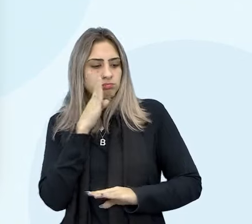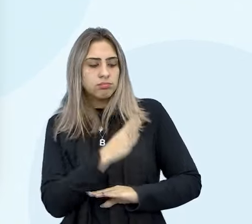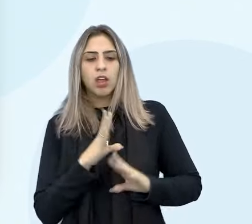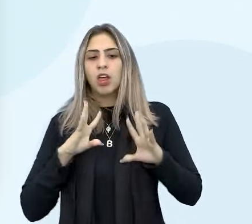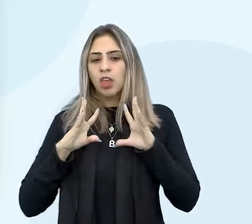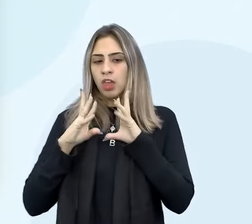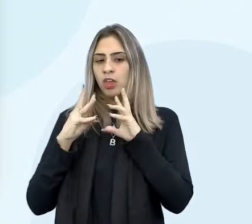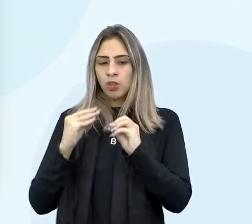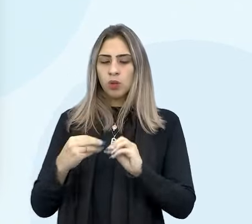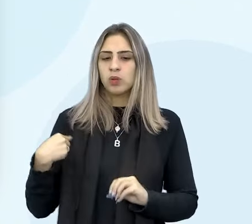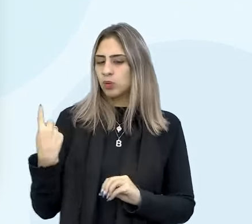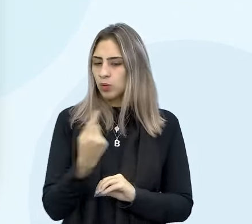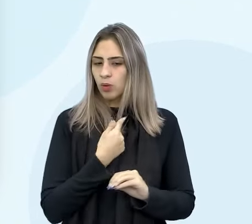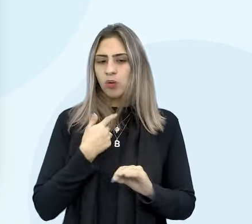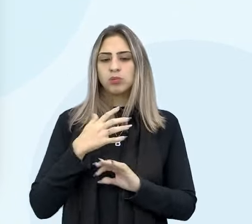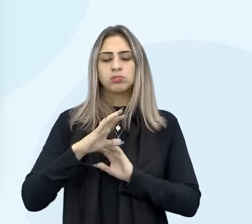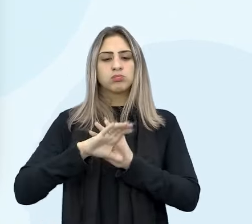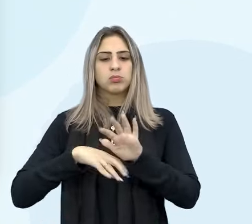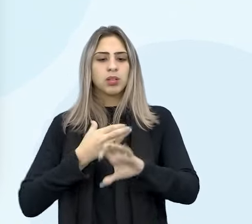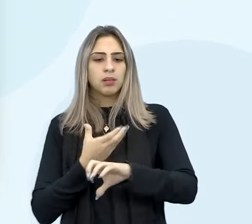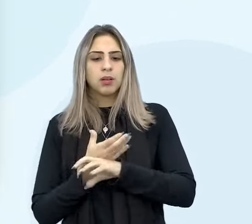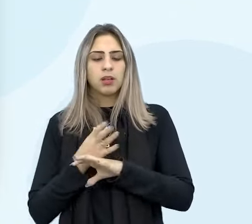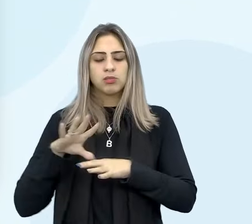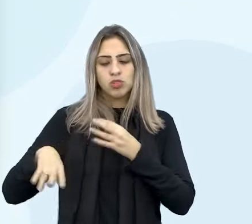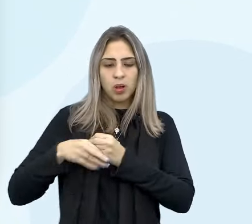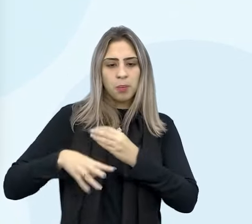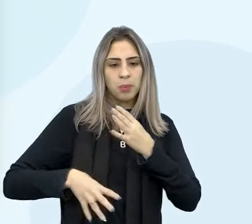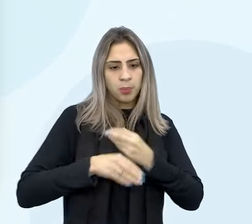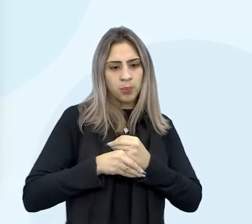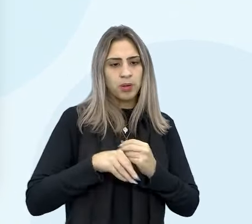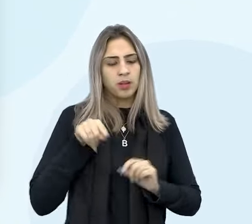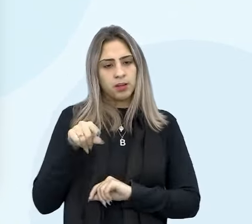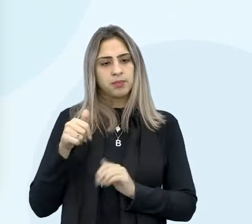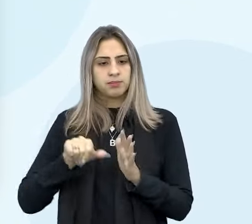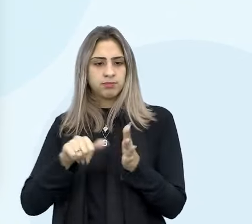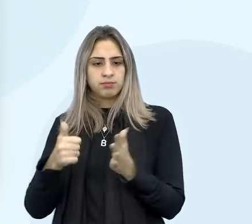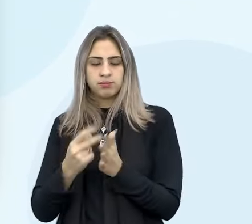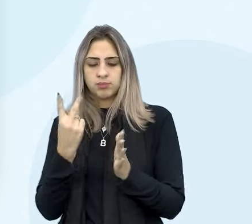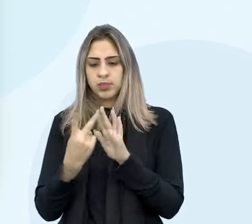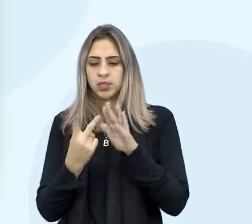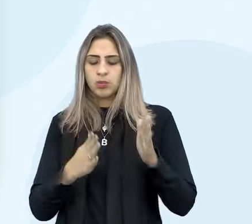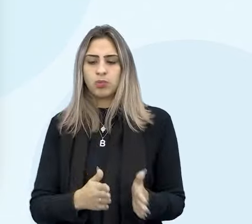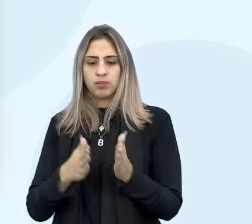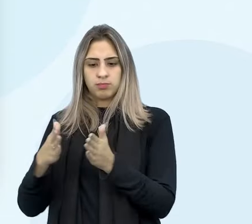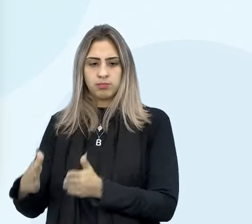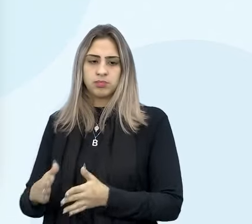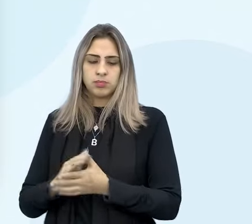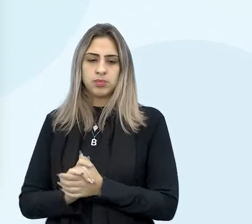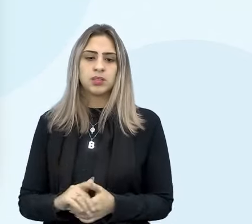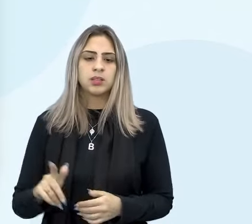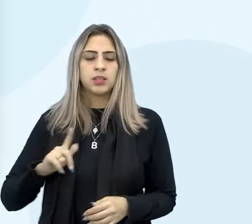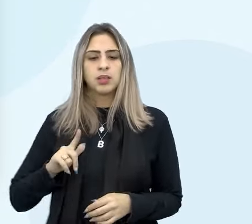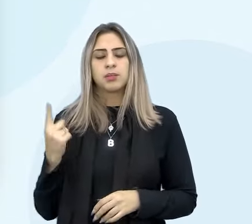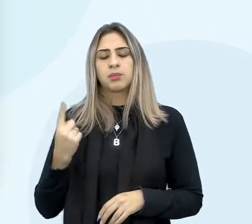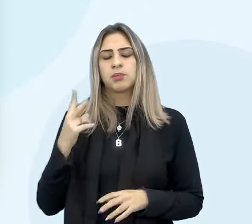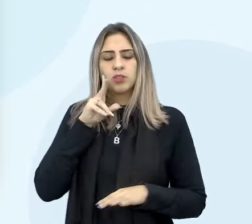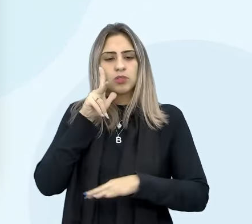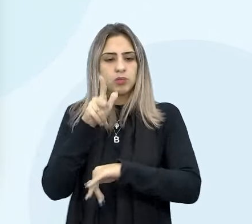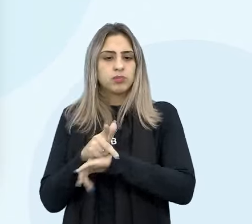todos os componentes que compõem essa segunda tela aí, né? Então, ela tem primeiro um